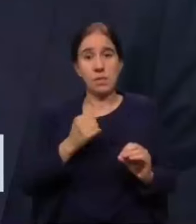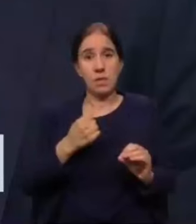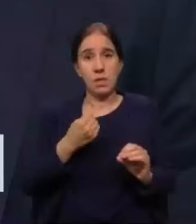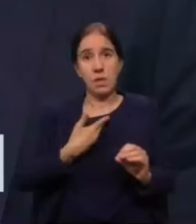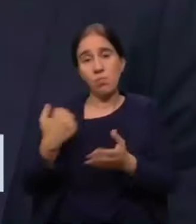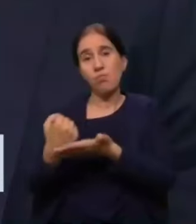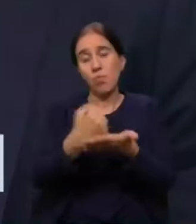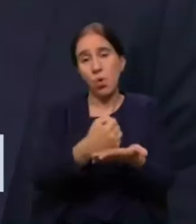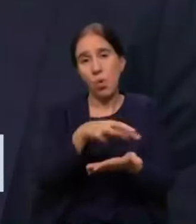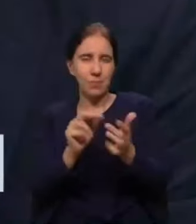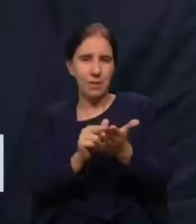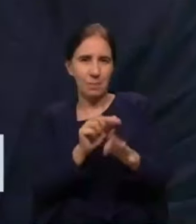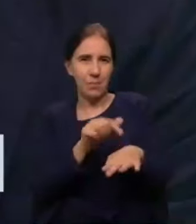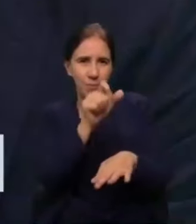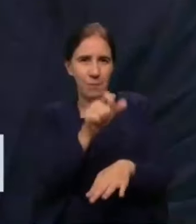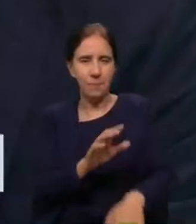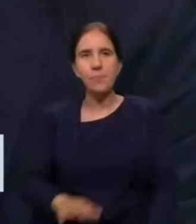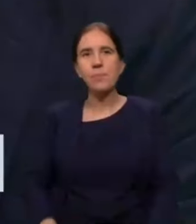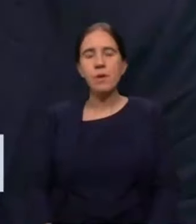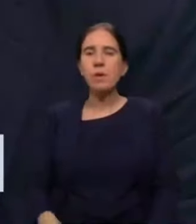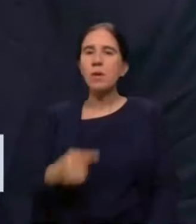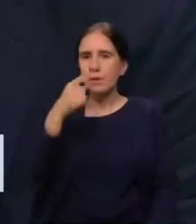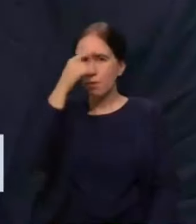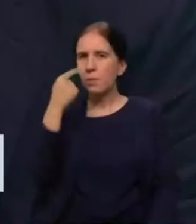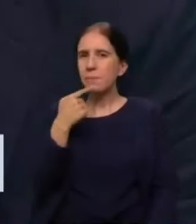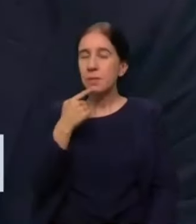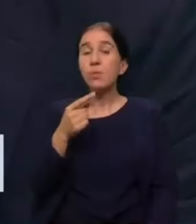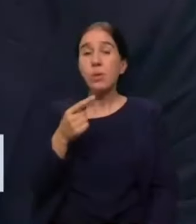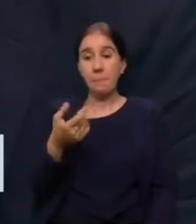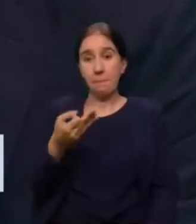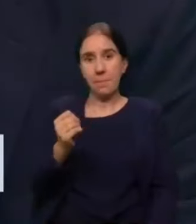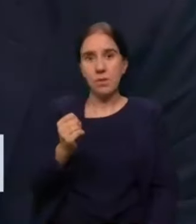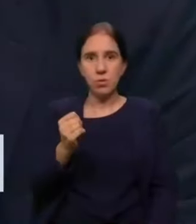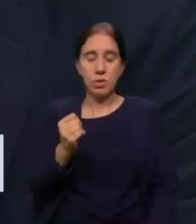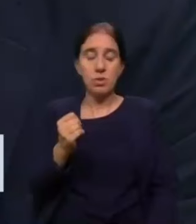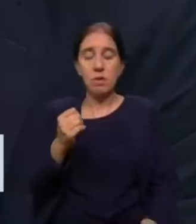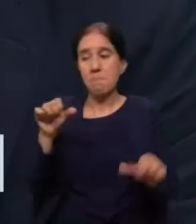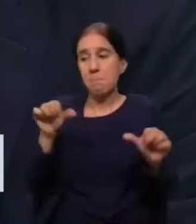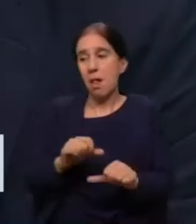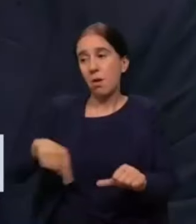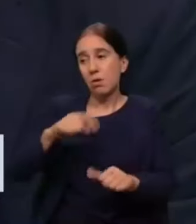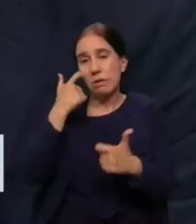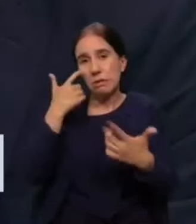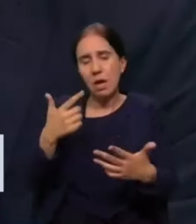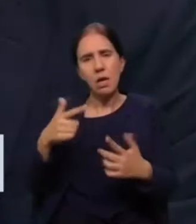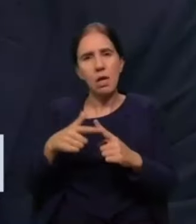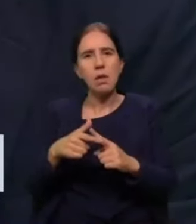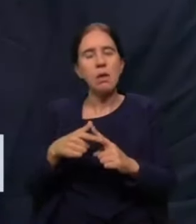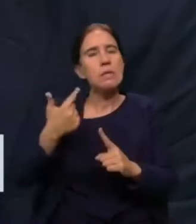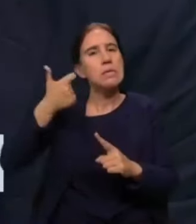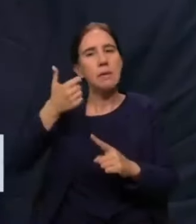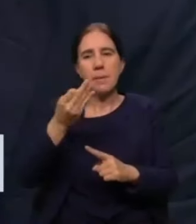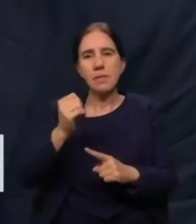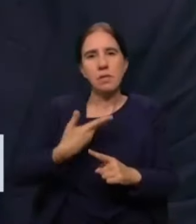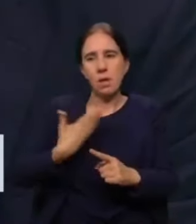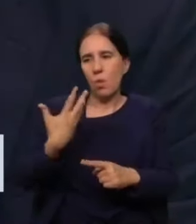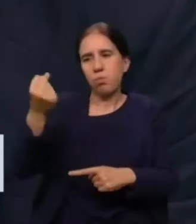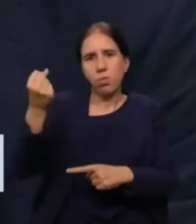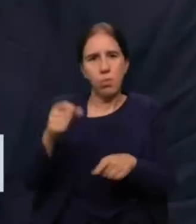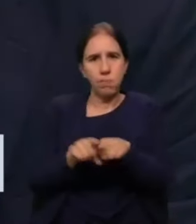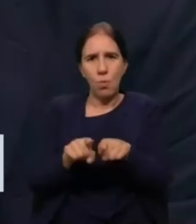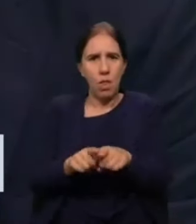ao as opções mais erradas. De facto, o Partido Socialista, para mal dos nossos pecados, para mal da nossa vida, roubou as bandeiras fundamentais do PSD. Este é que é um problema com que nós